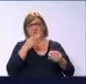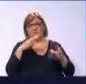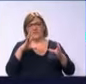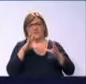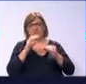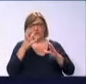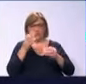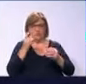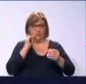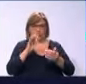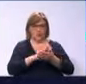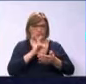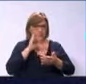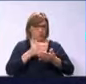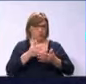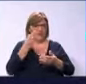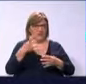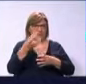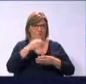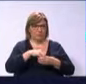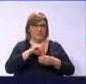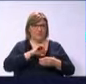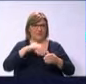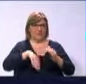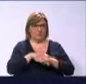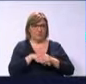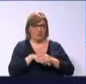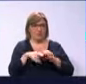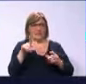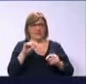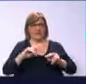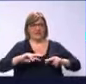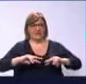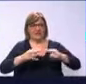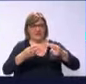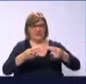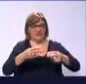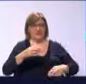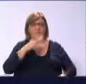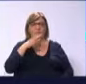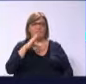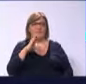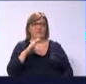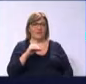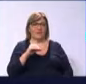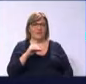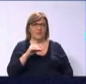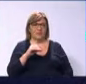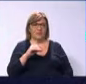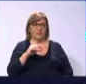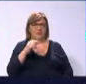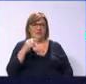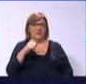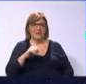mundializadas nos últimos dias envolvendo o futebol de uma possível transferência falamos é de 71